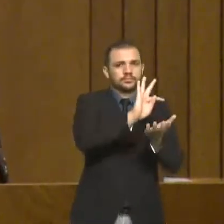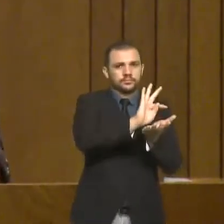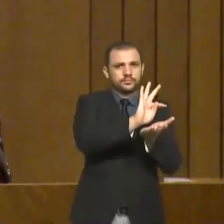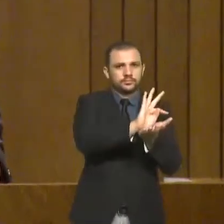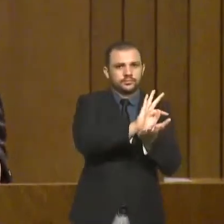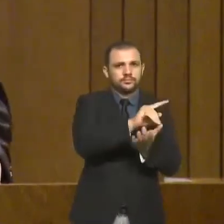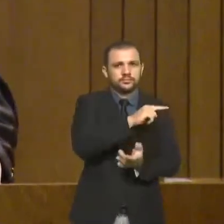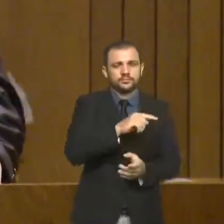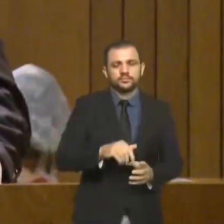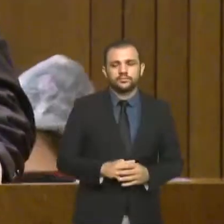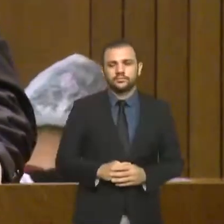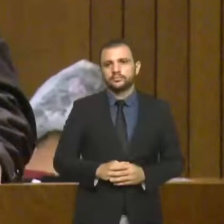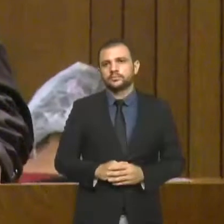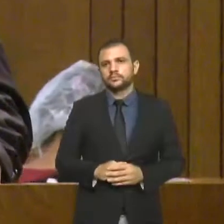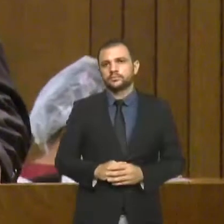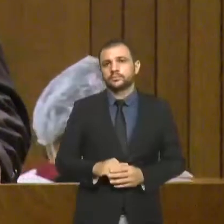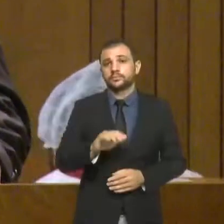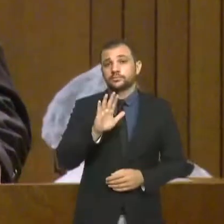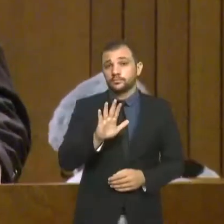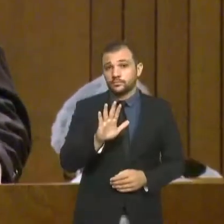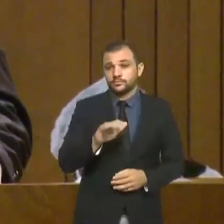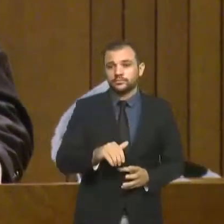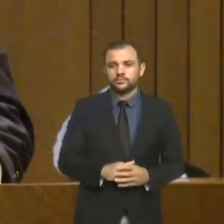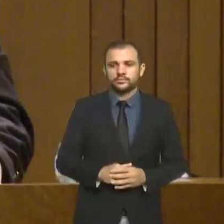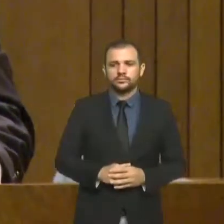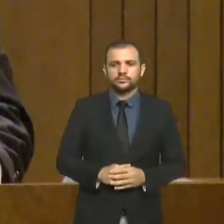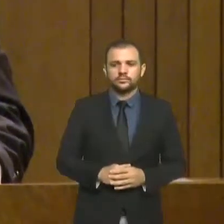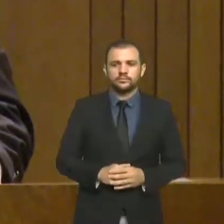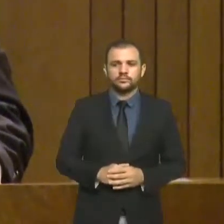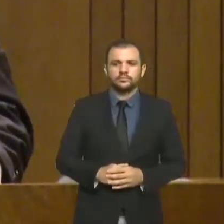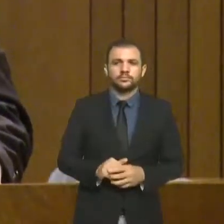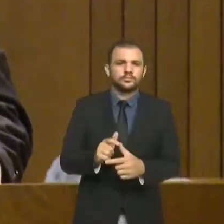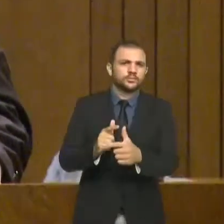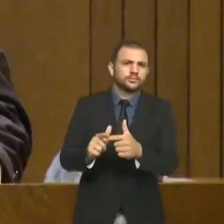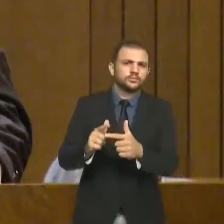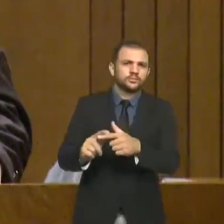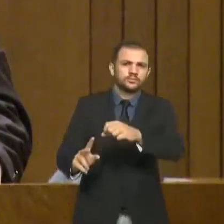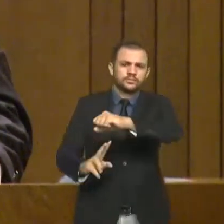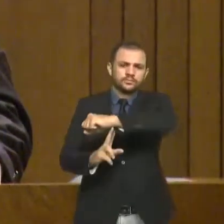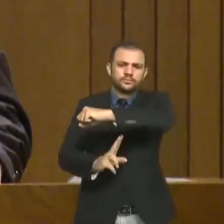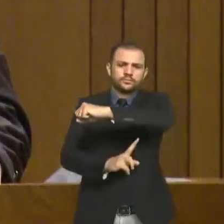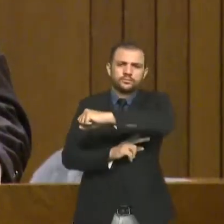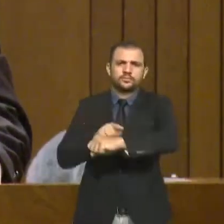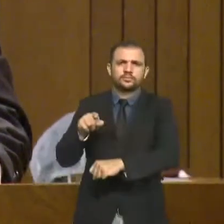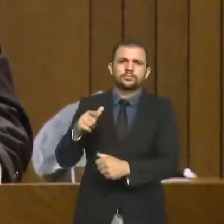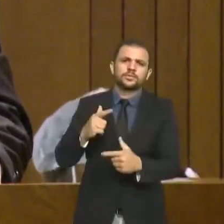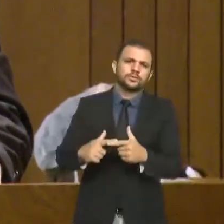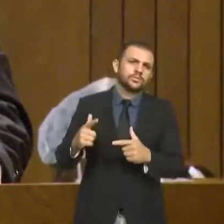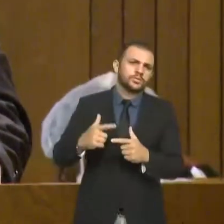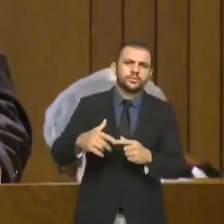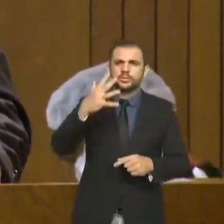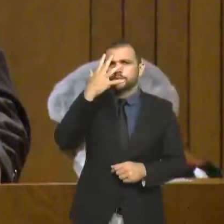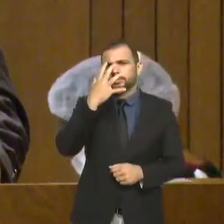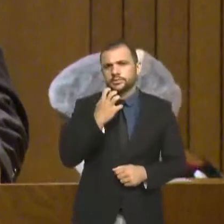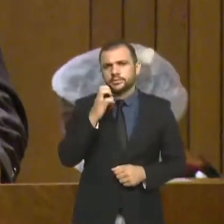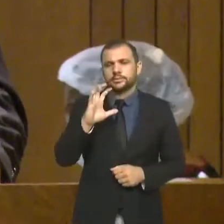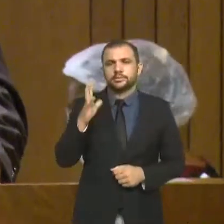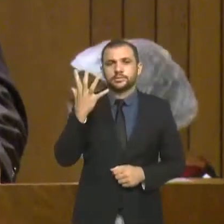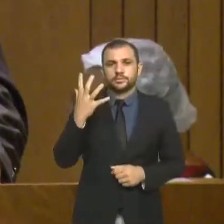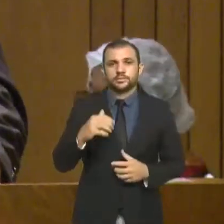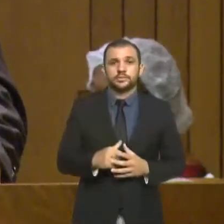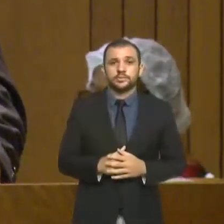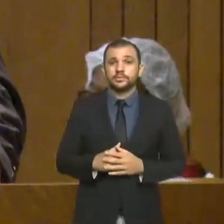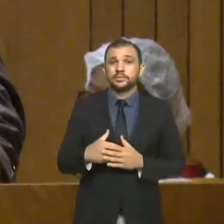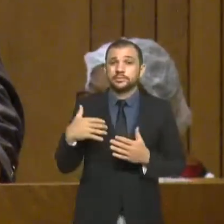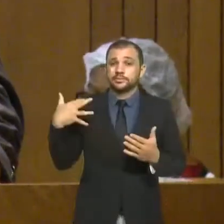estrutura de uma ponte do município de Coroatá. Um problema sério para aquela população. Nos últimos anos, o governo do estado, o governo